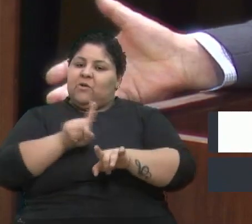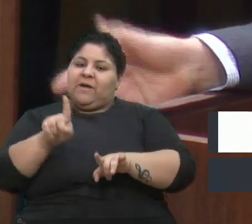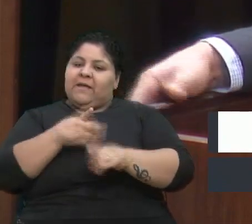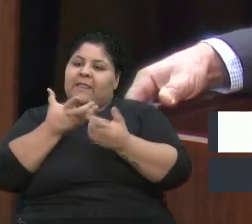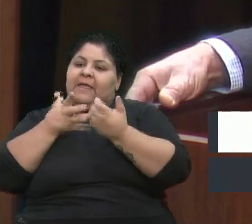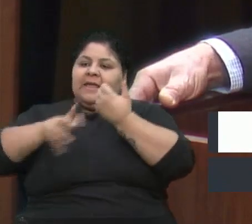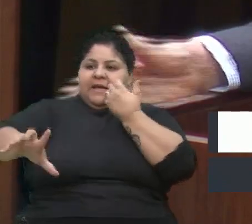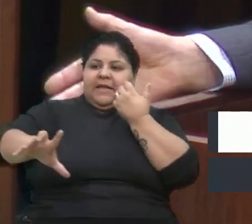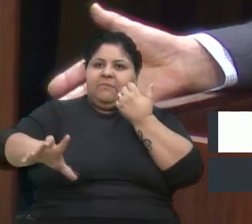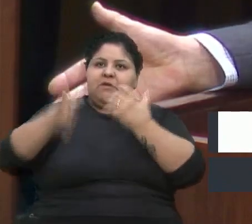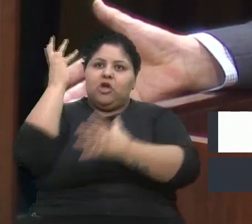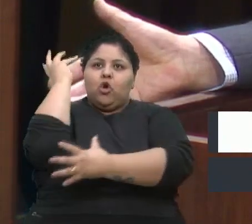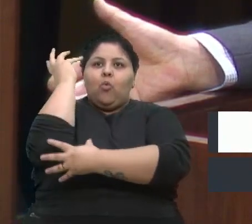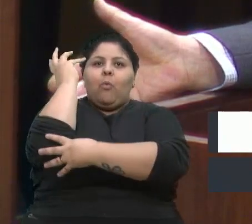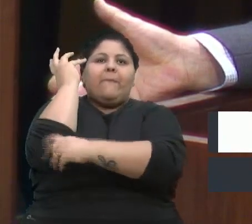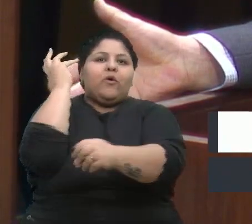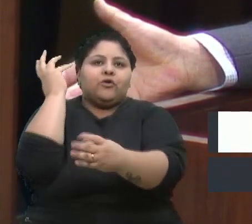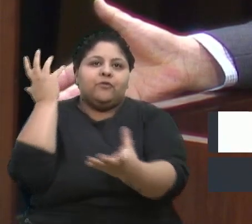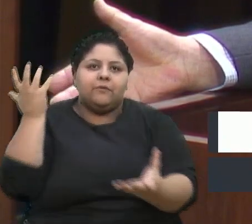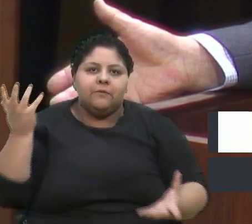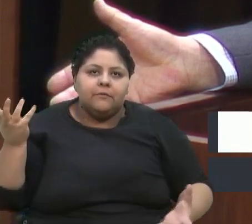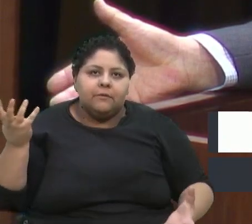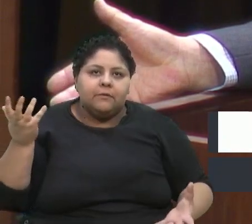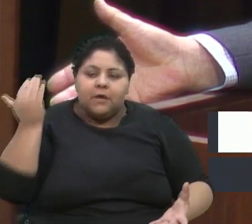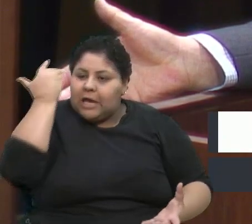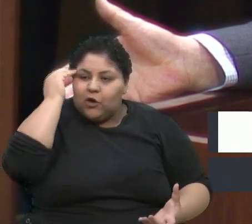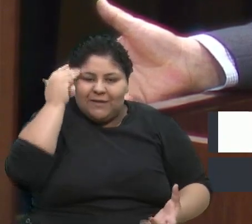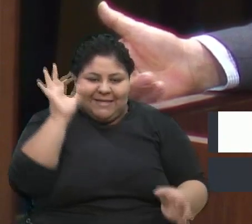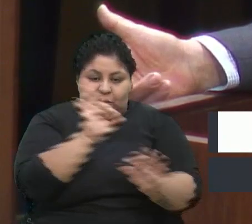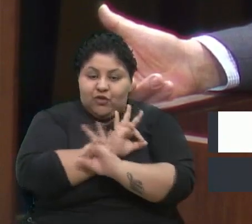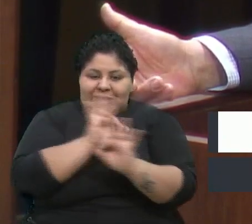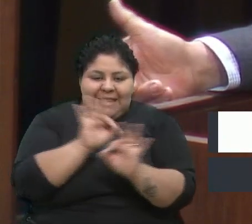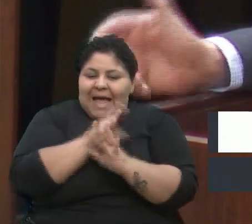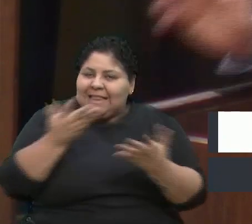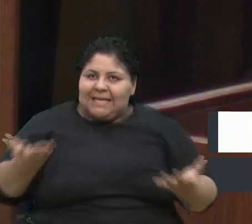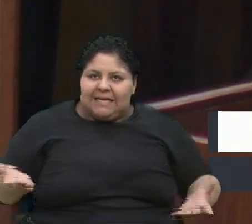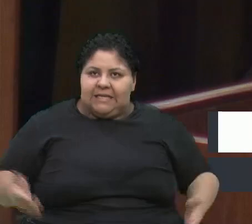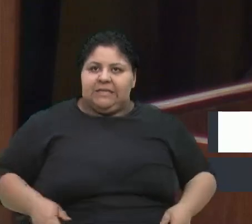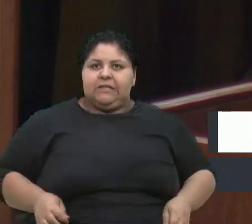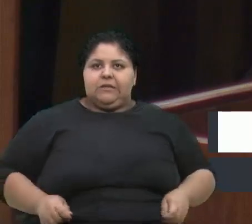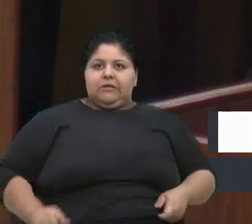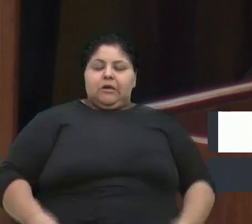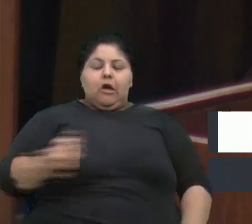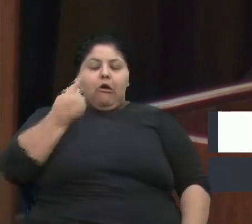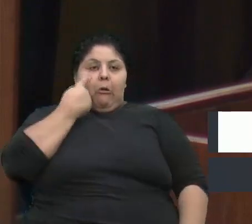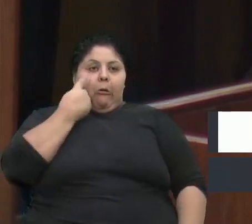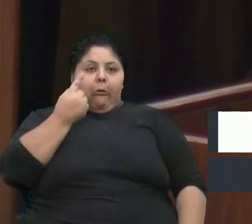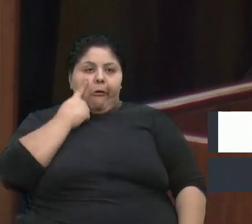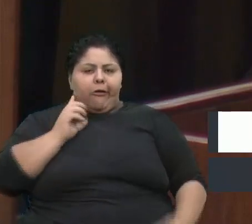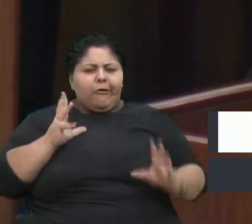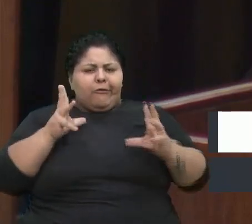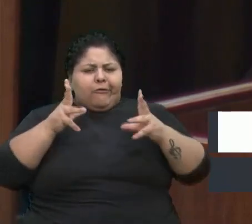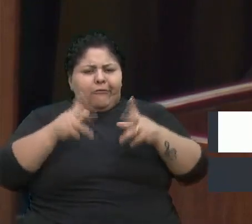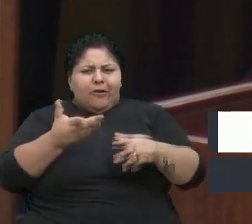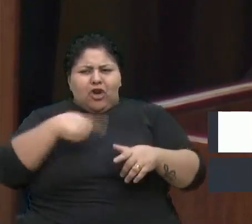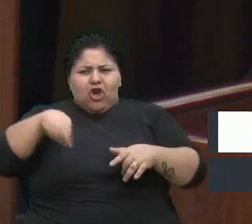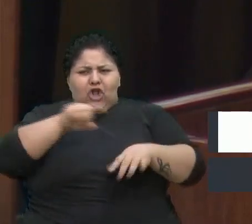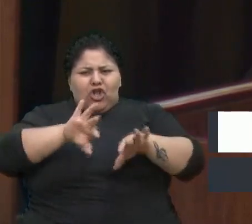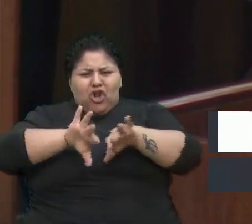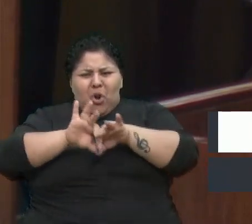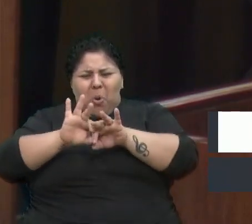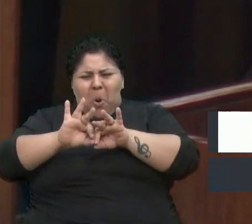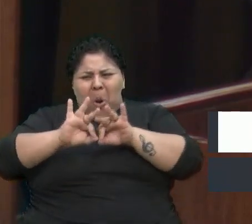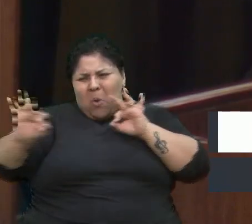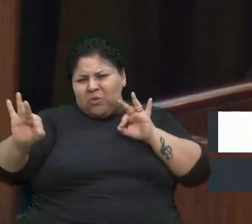uma gestação. Eu não entendo mais nada. Então, olha o quanto estamos longe de um debate.